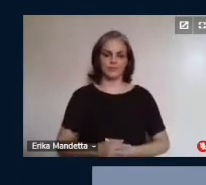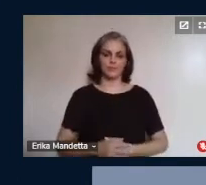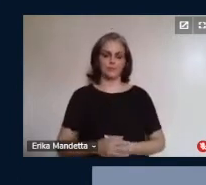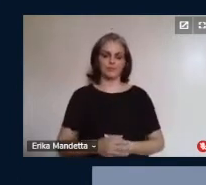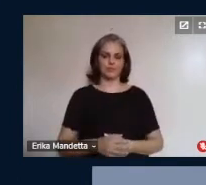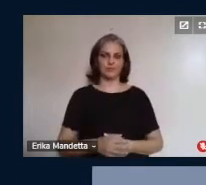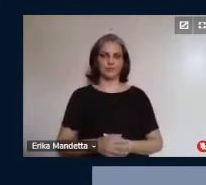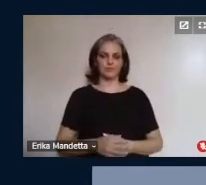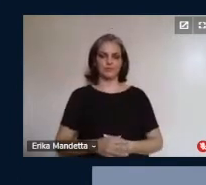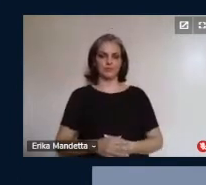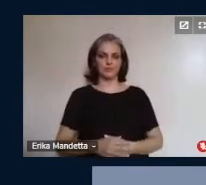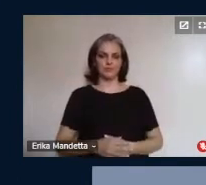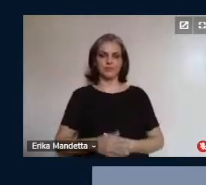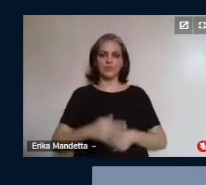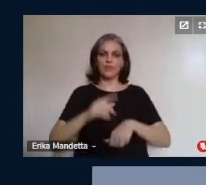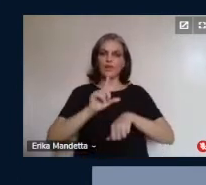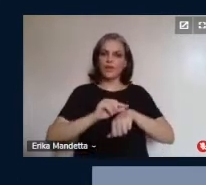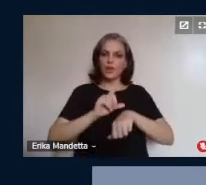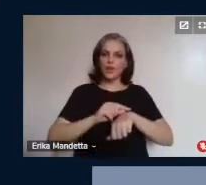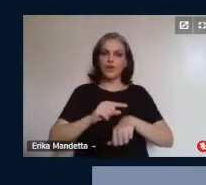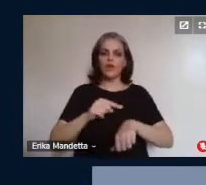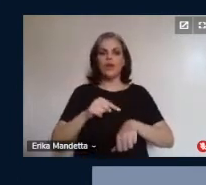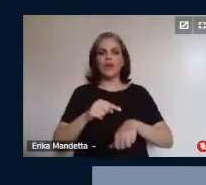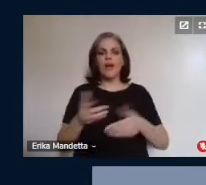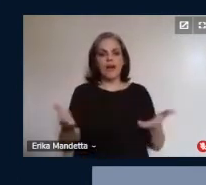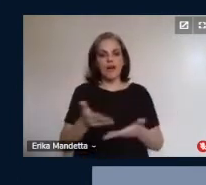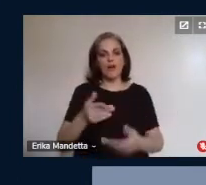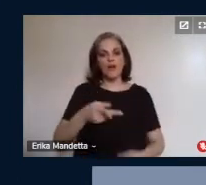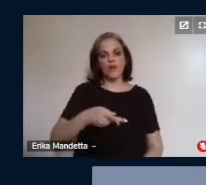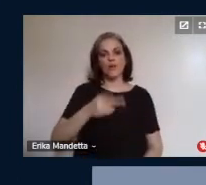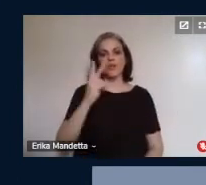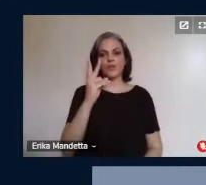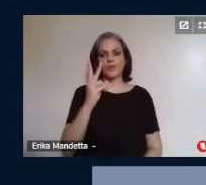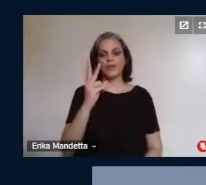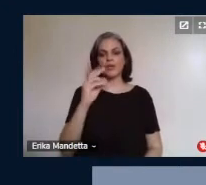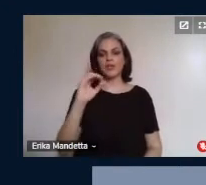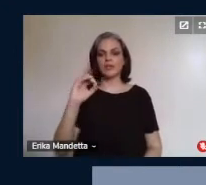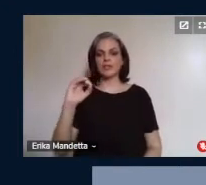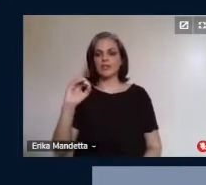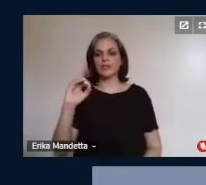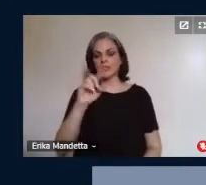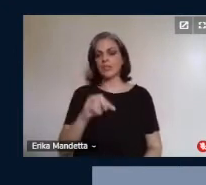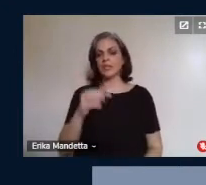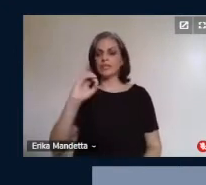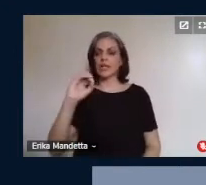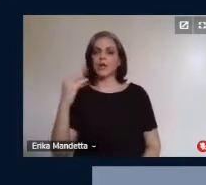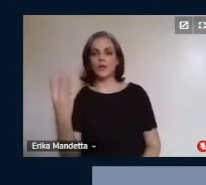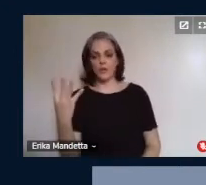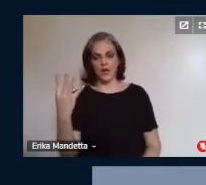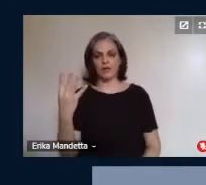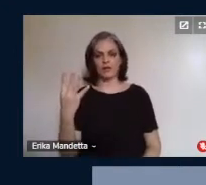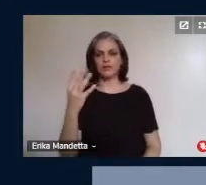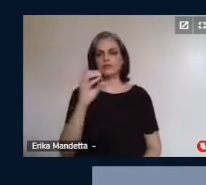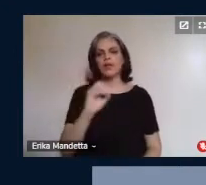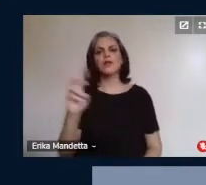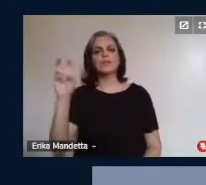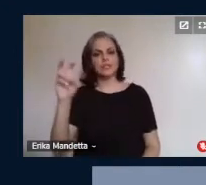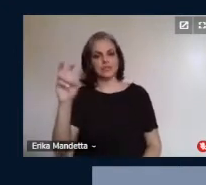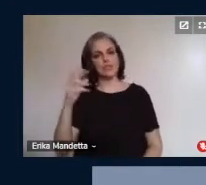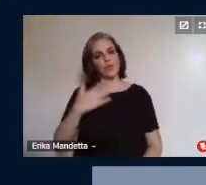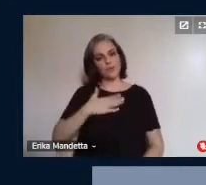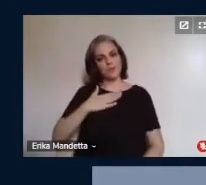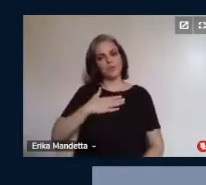Então, agora, são exatamente 14 horas, 0,5 minutos no